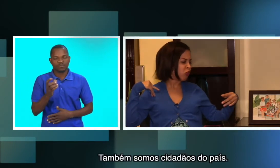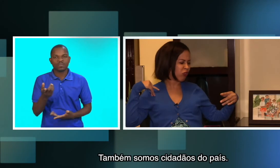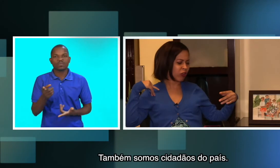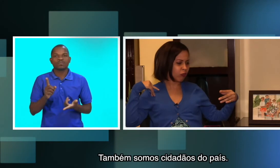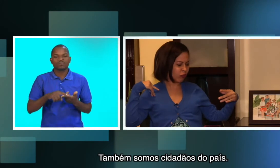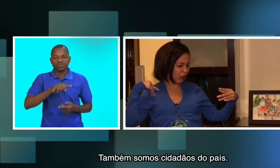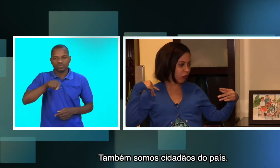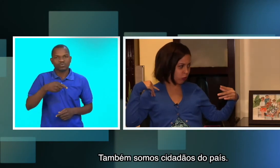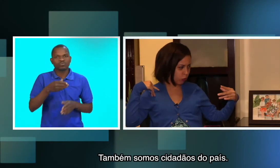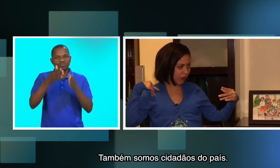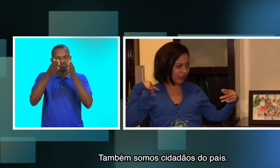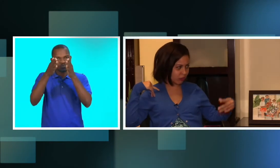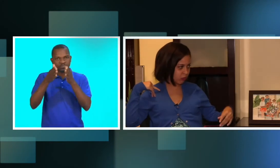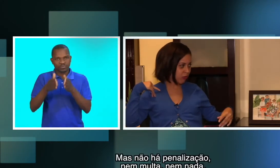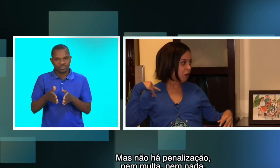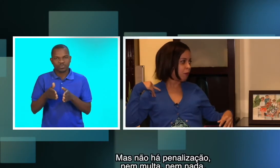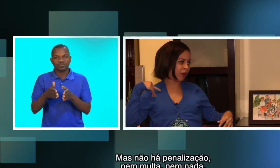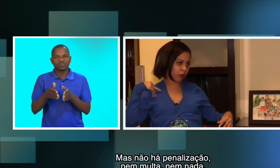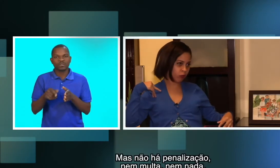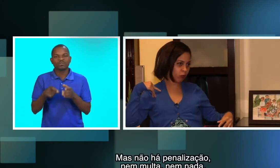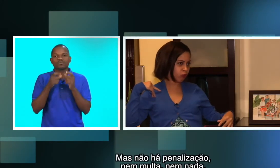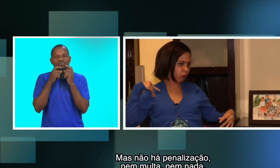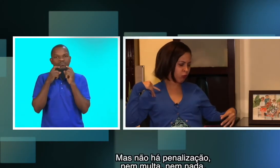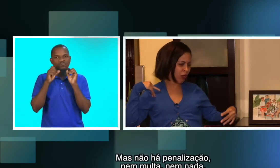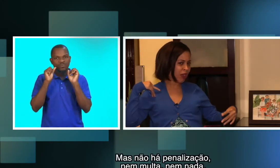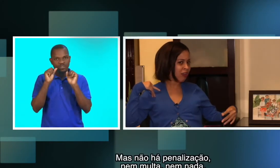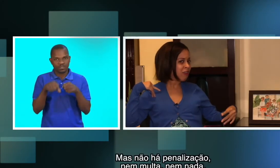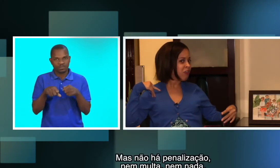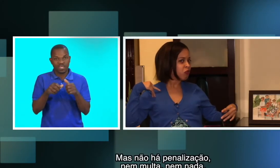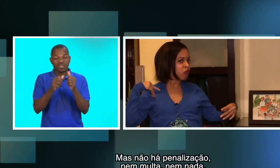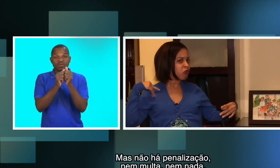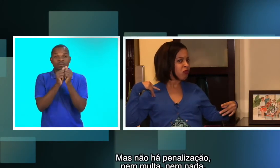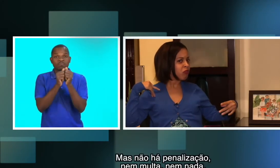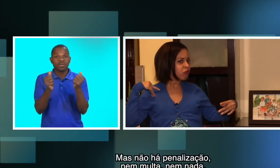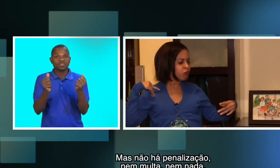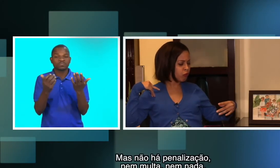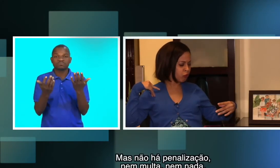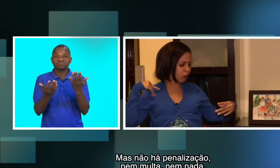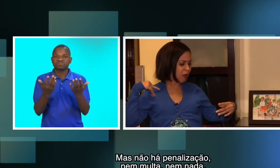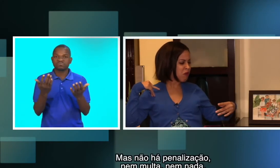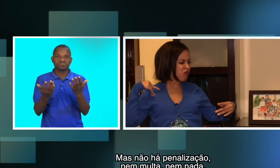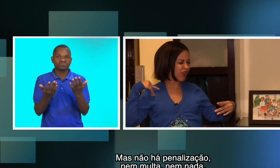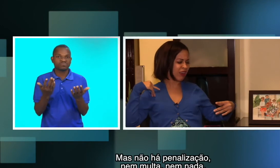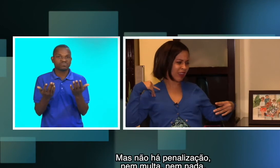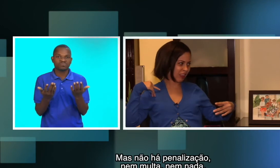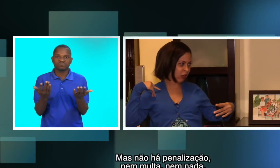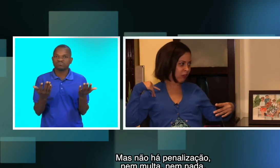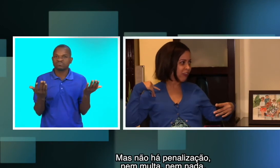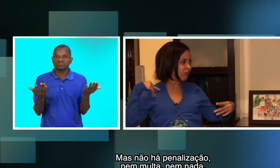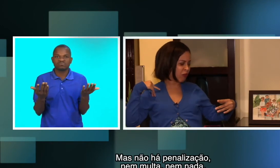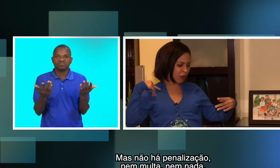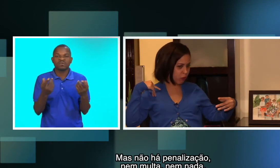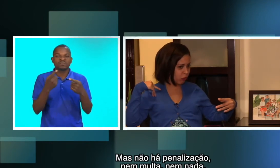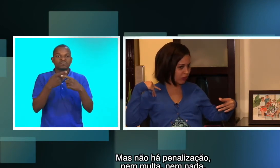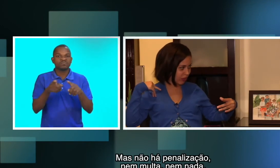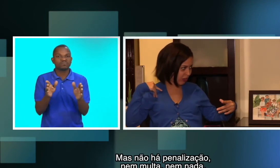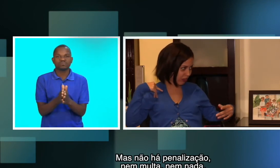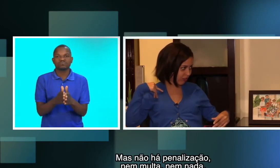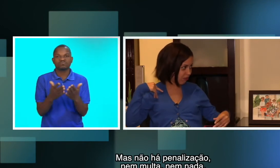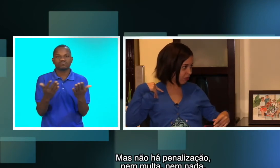cidade de trânsito do país, mas não há nenhuma federalização, nem